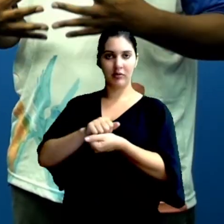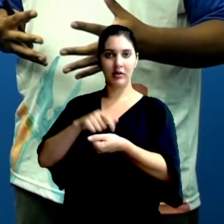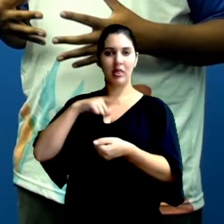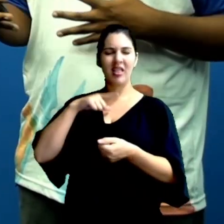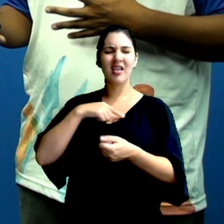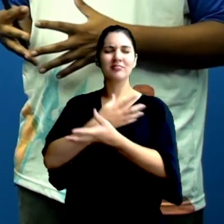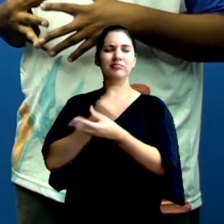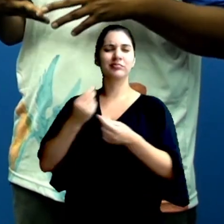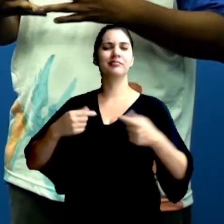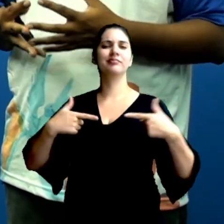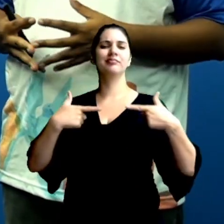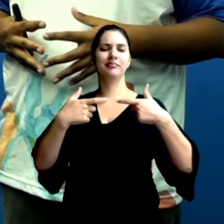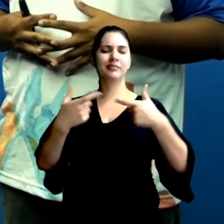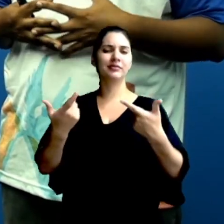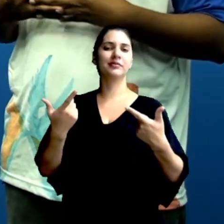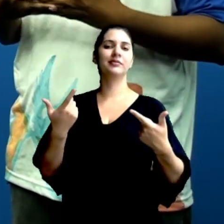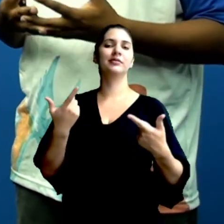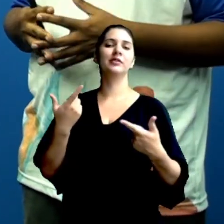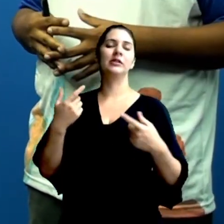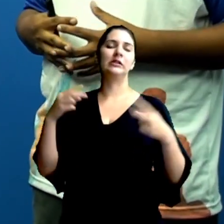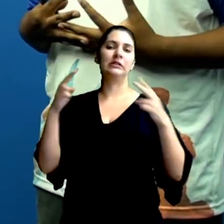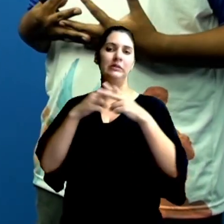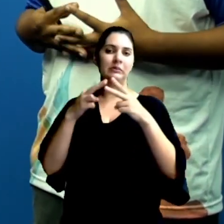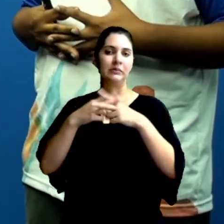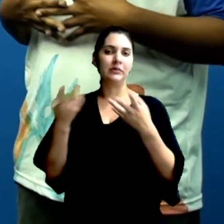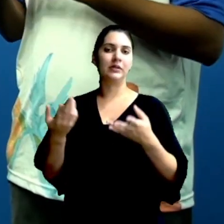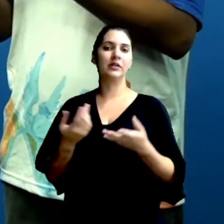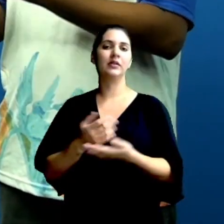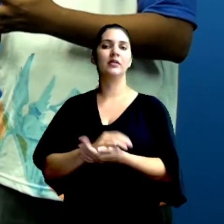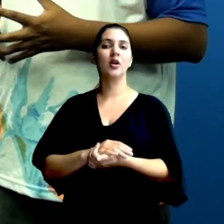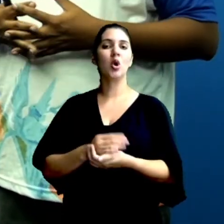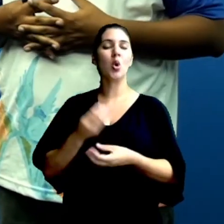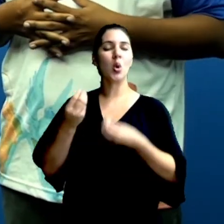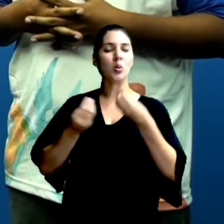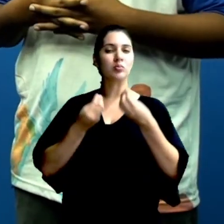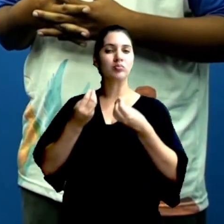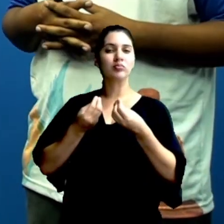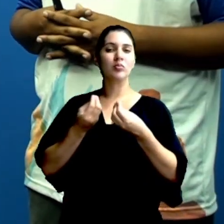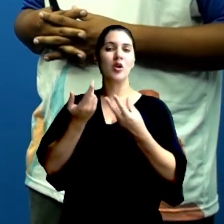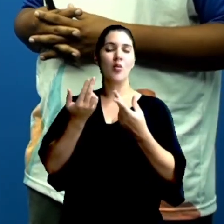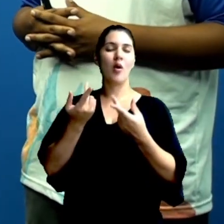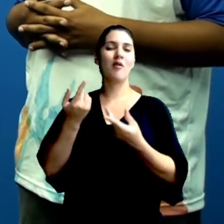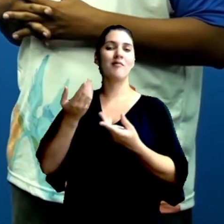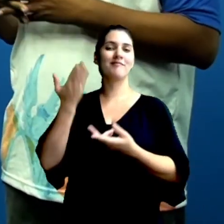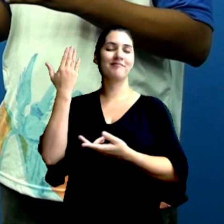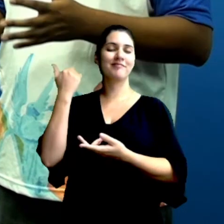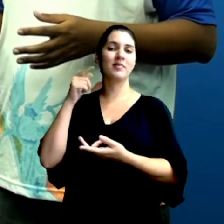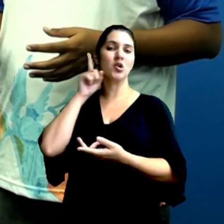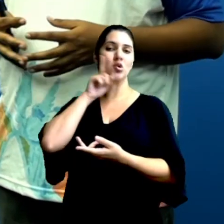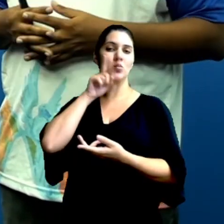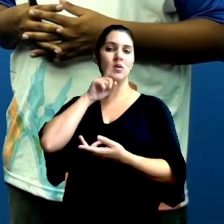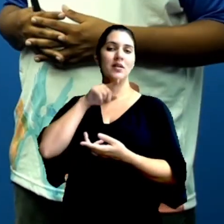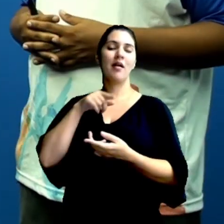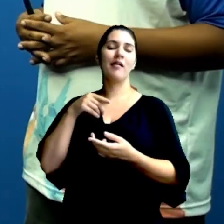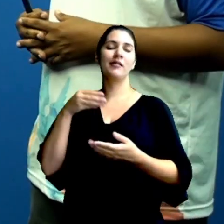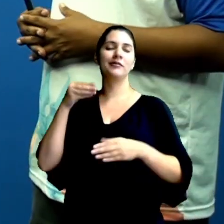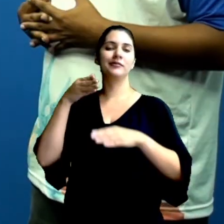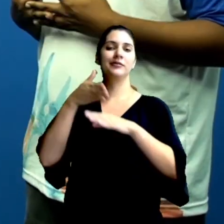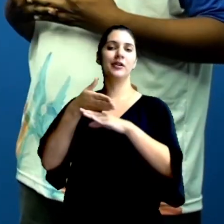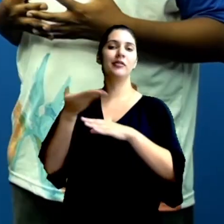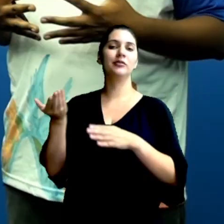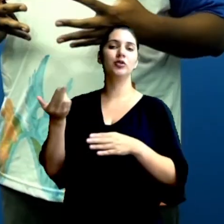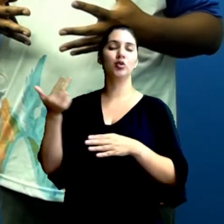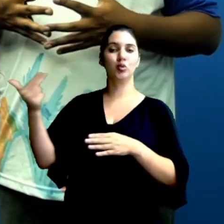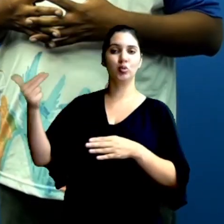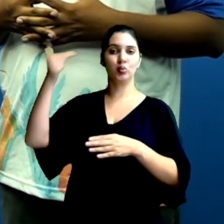vezes conflitos, guerras, conflitos armados, intervenções, né, como foi feita muitas vezes pelos Estados Unidos, né, aí no Iraque, na